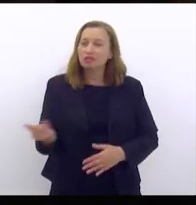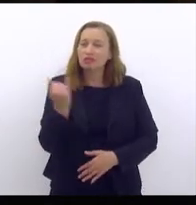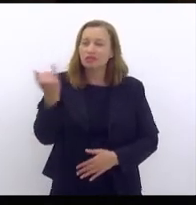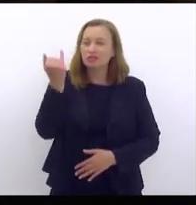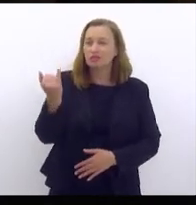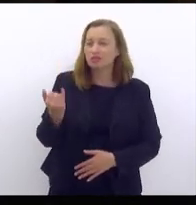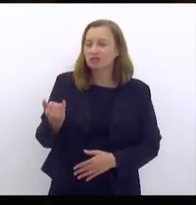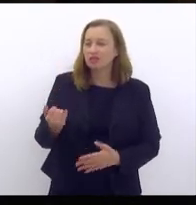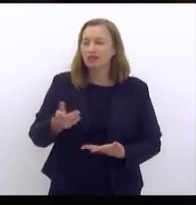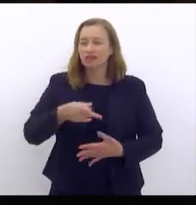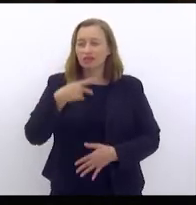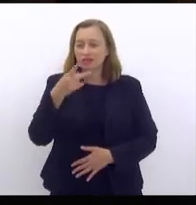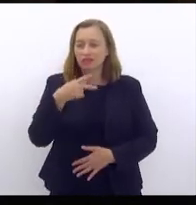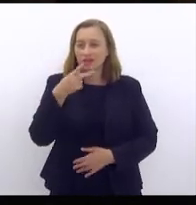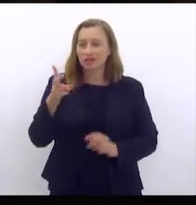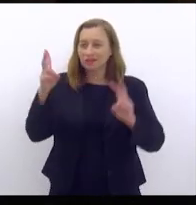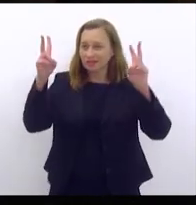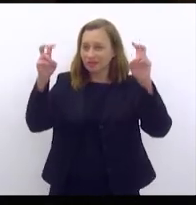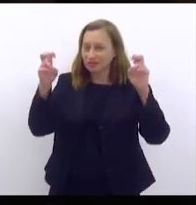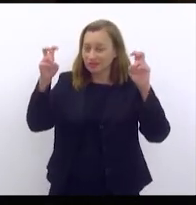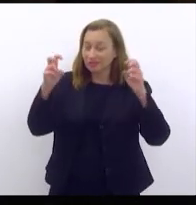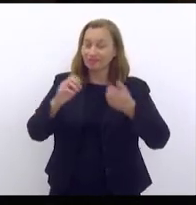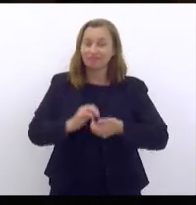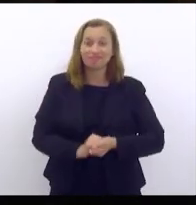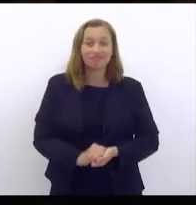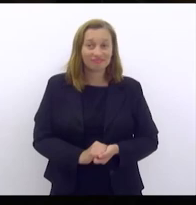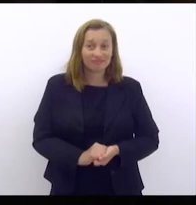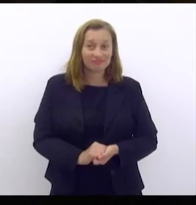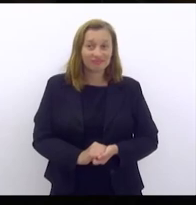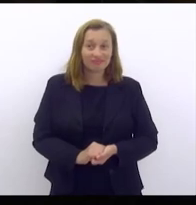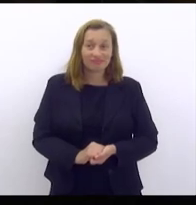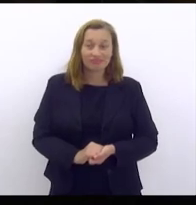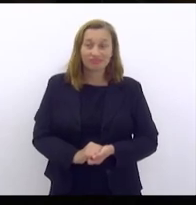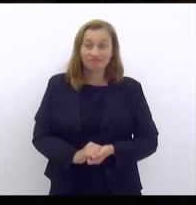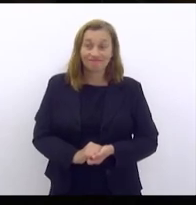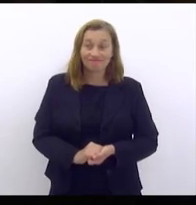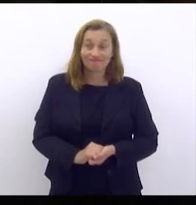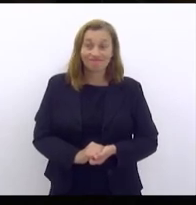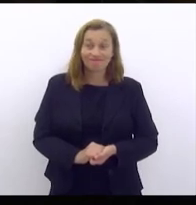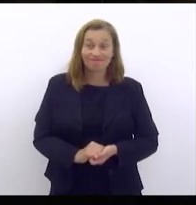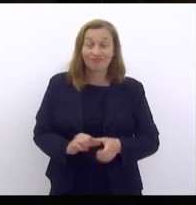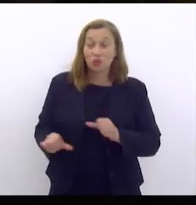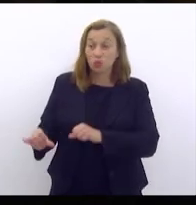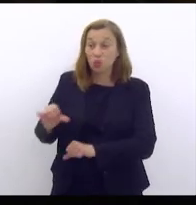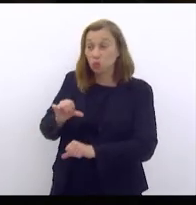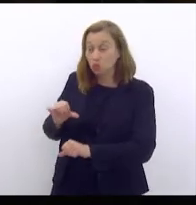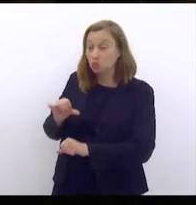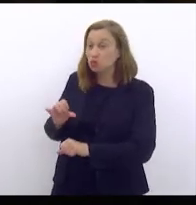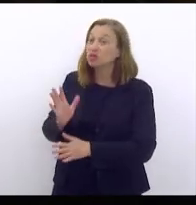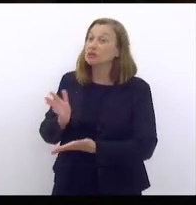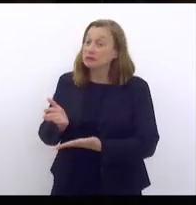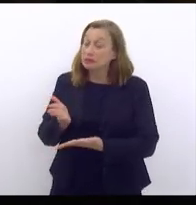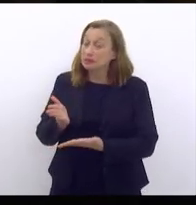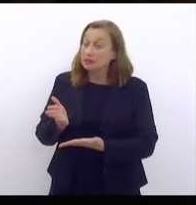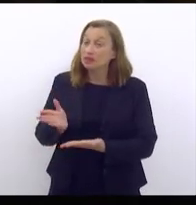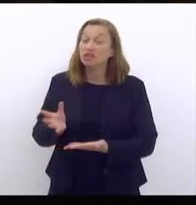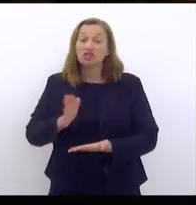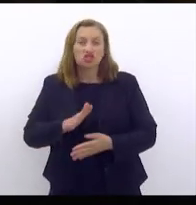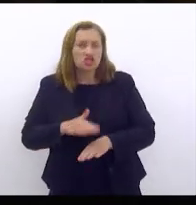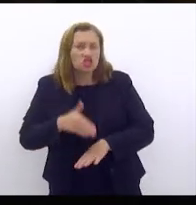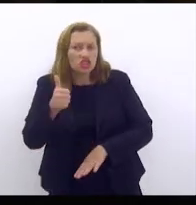trazer elementos que muito nos coloca na contramão daquilo que deveria ser a dignidade